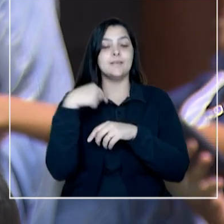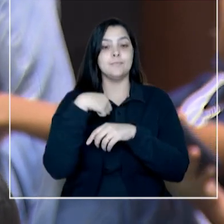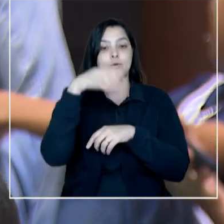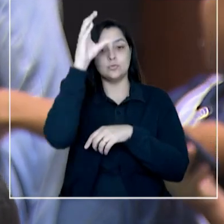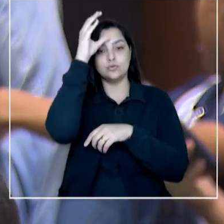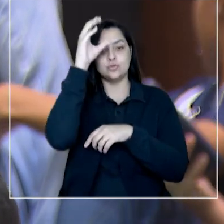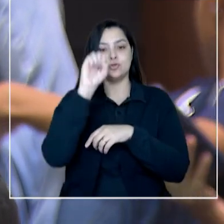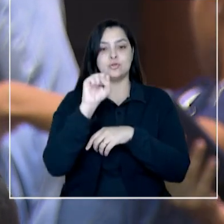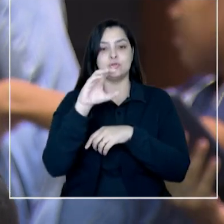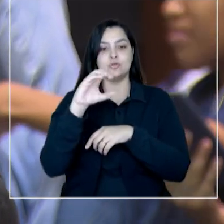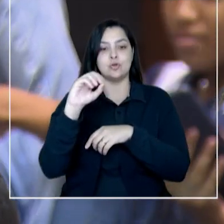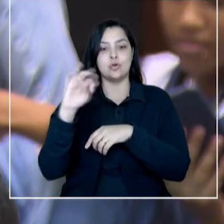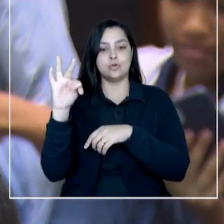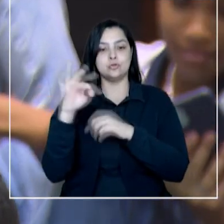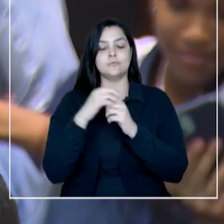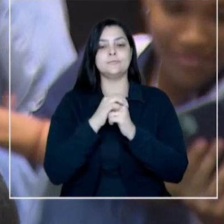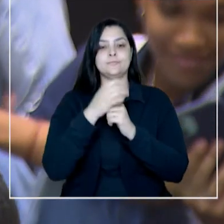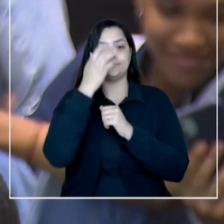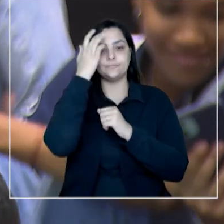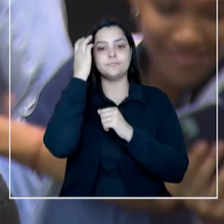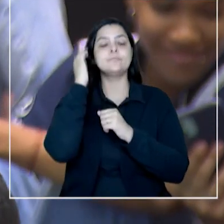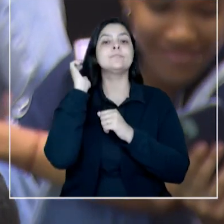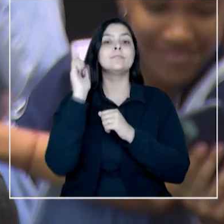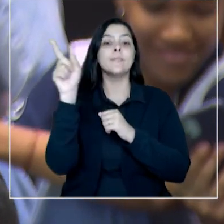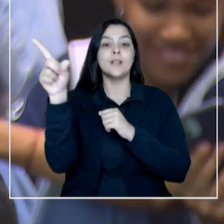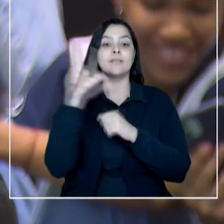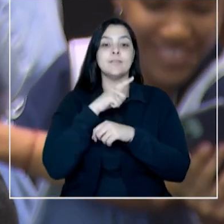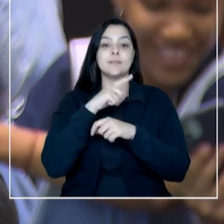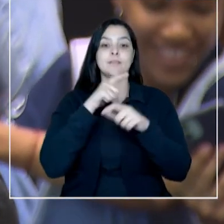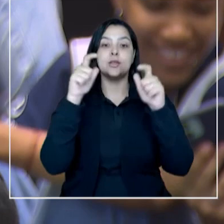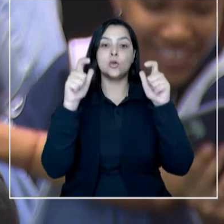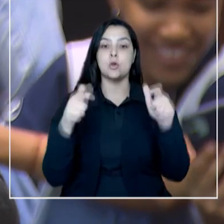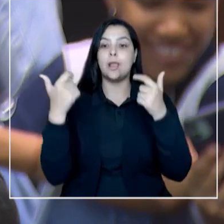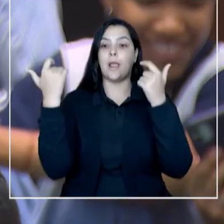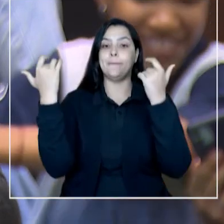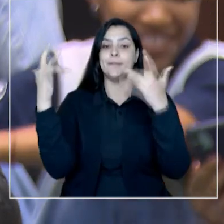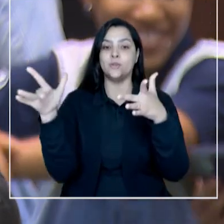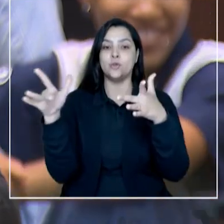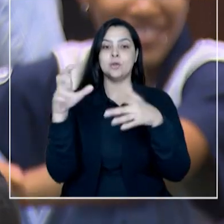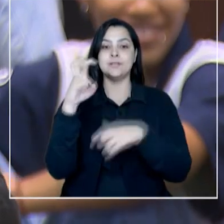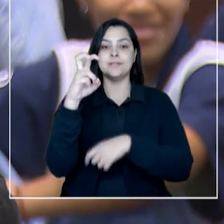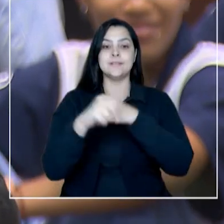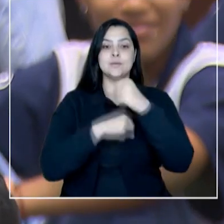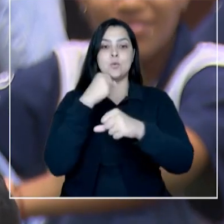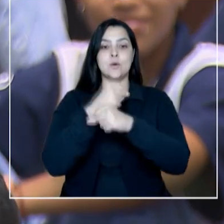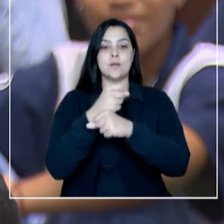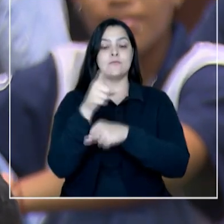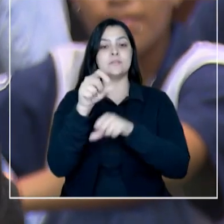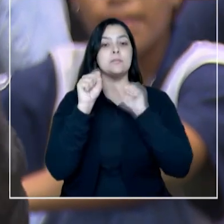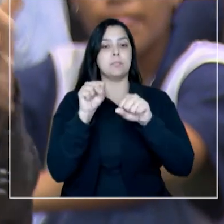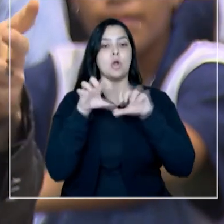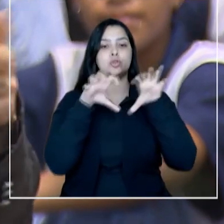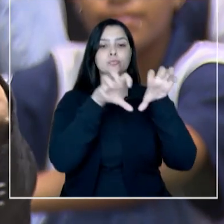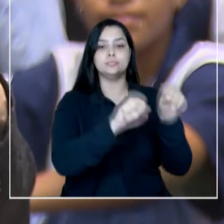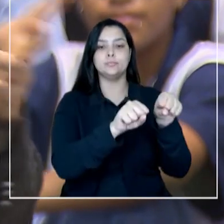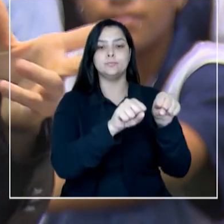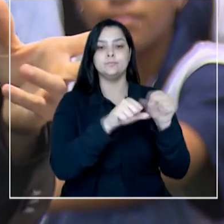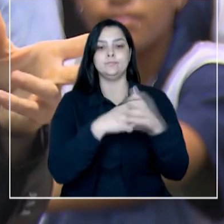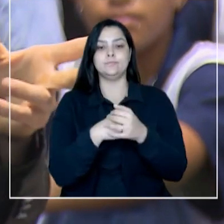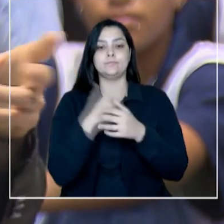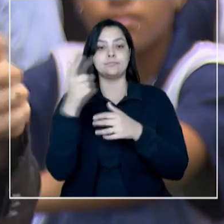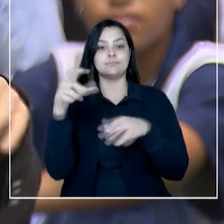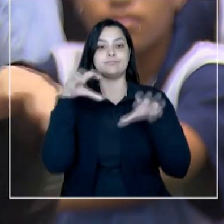quê? Lá na Holanda, quando você tem um local abandonado mais de 5 anos, você pode ocupar. Então, a gente ocupava um